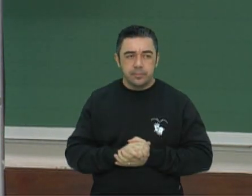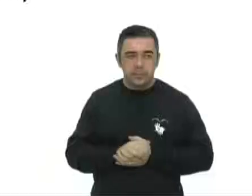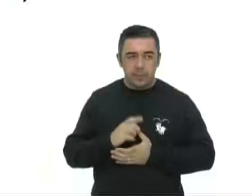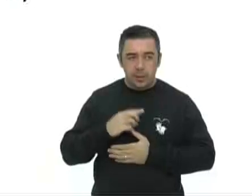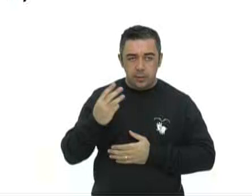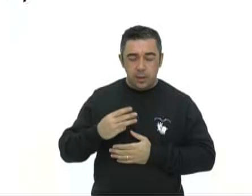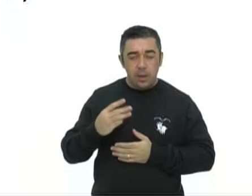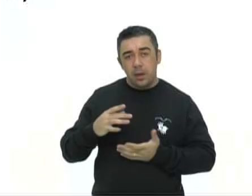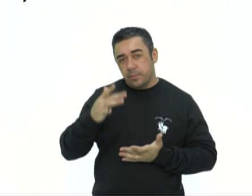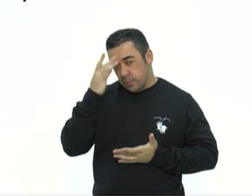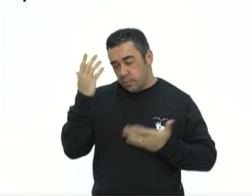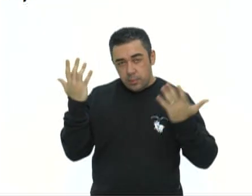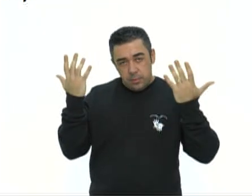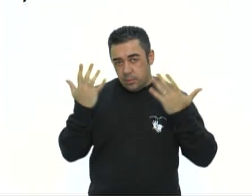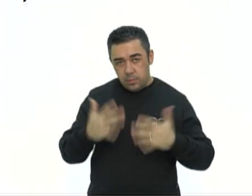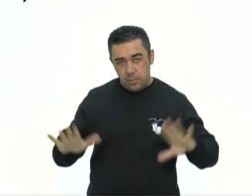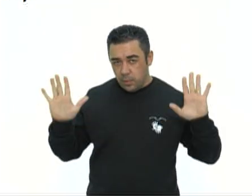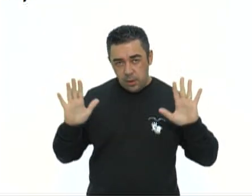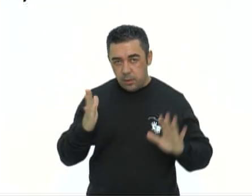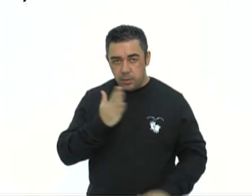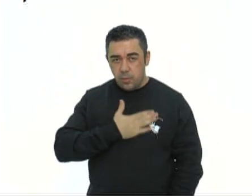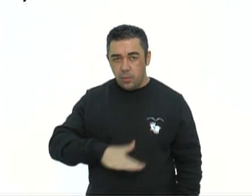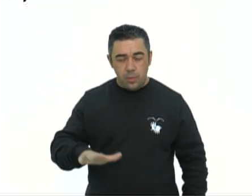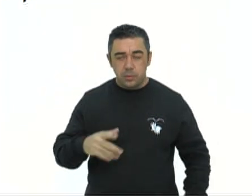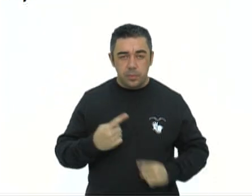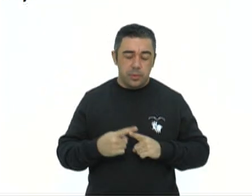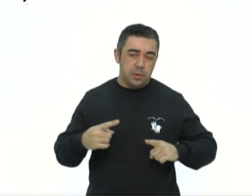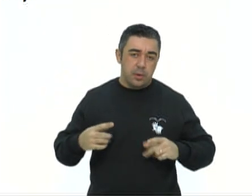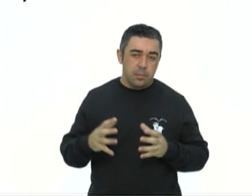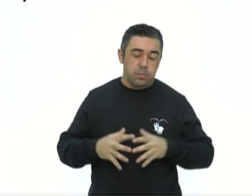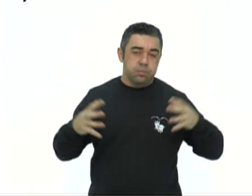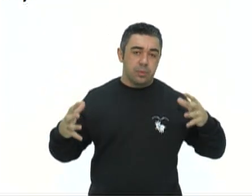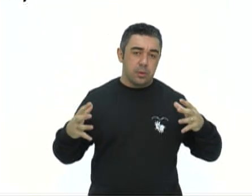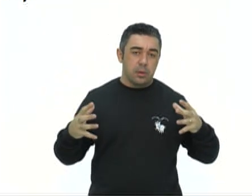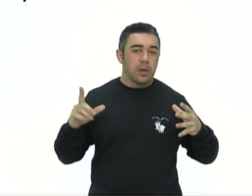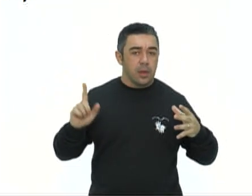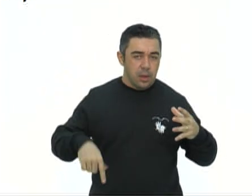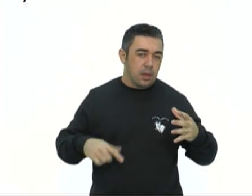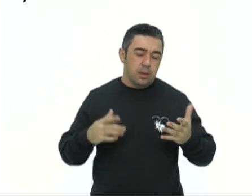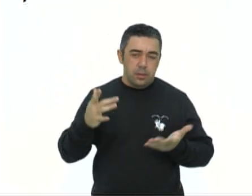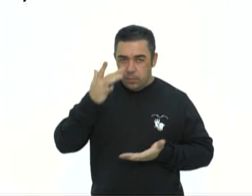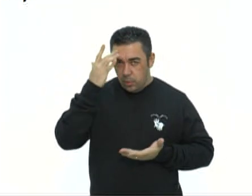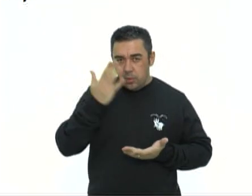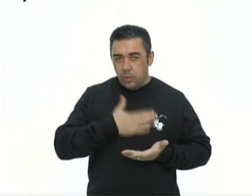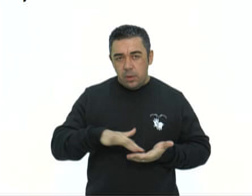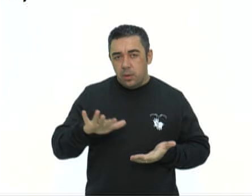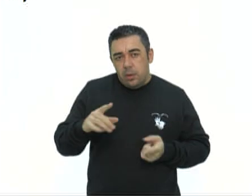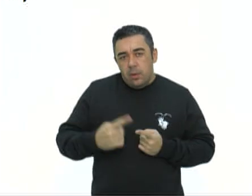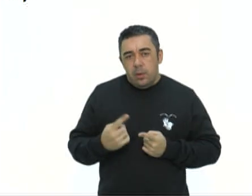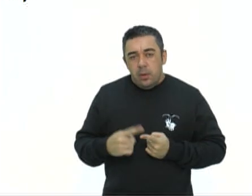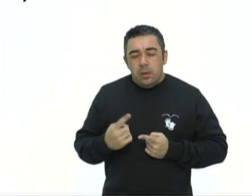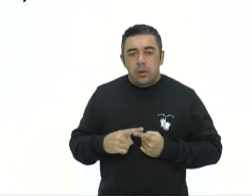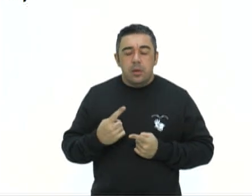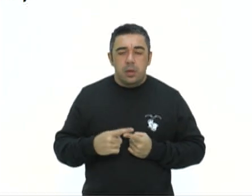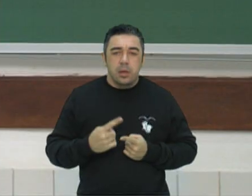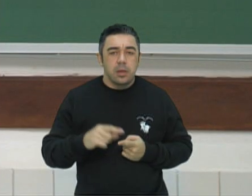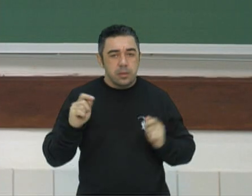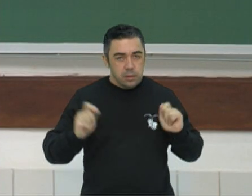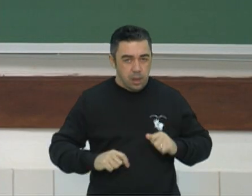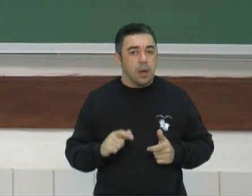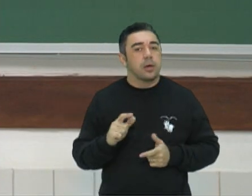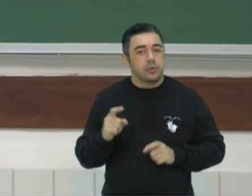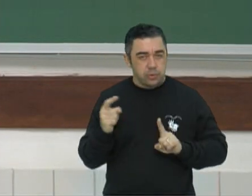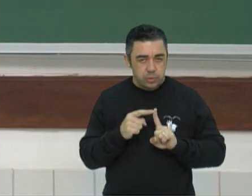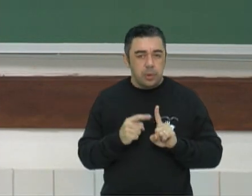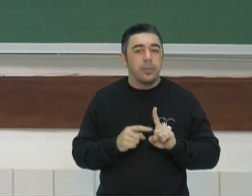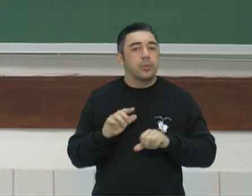é indesejável em excesso, como a gente já falou ali. Ele tem sua importância, porém, em excesso, ele é indesejável. Ele pode, né, vir ali causar alguns tipos